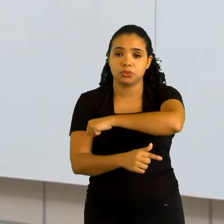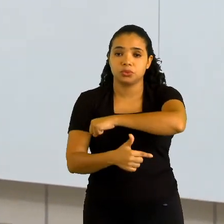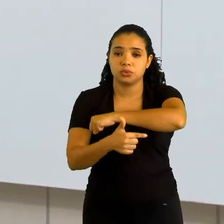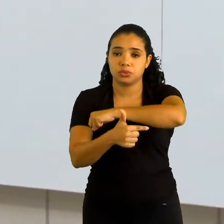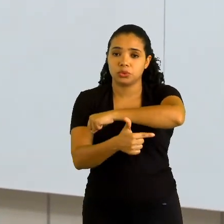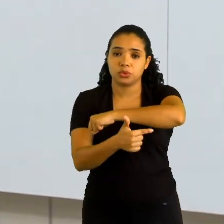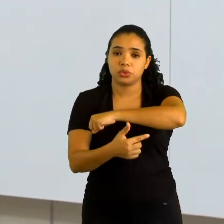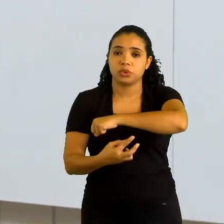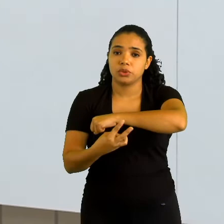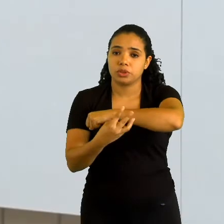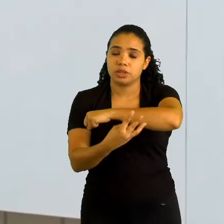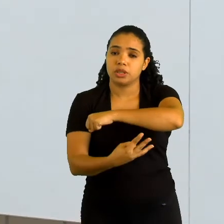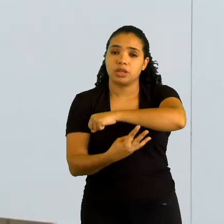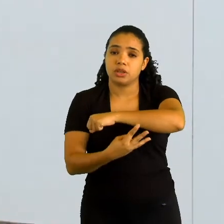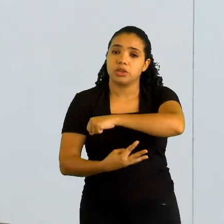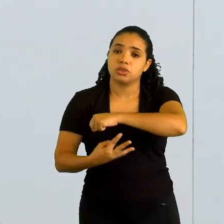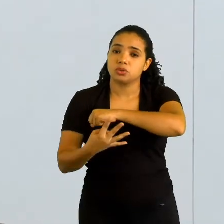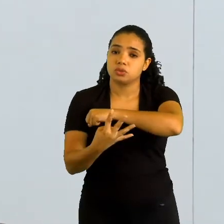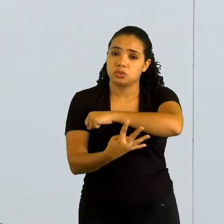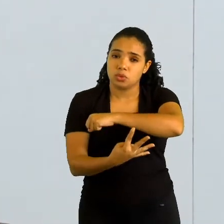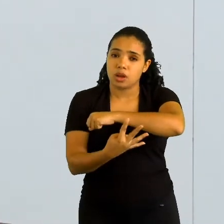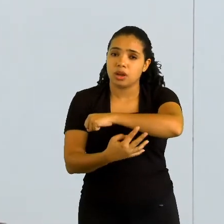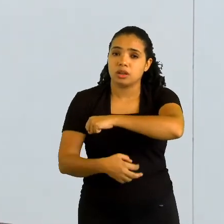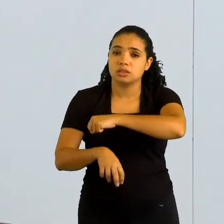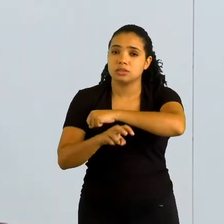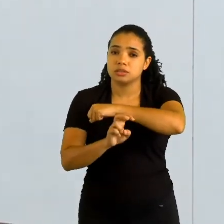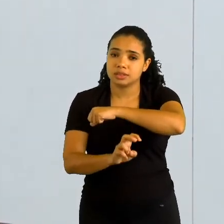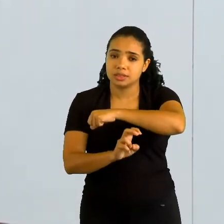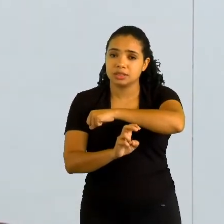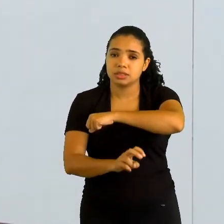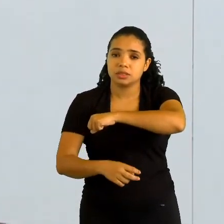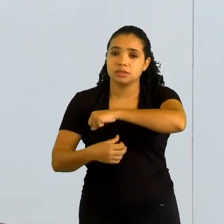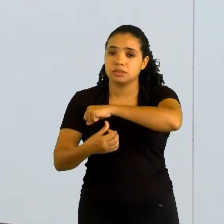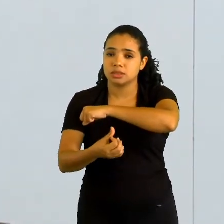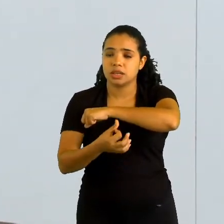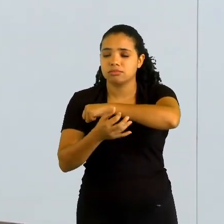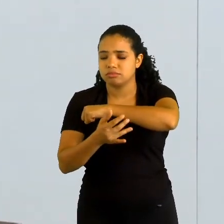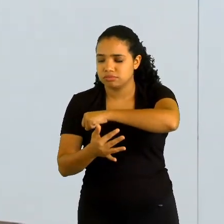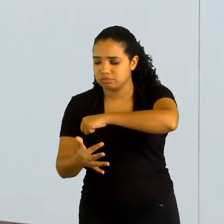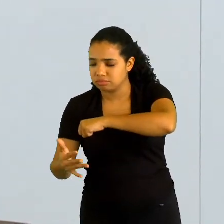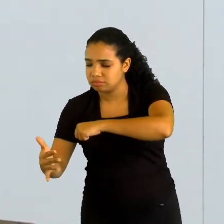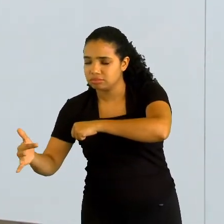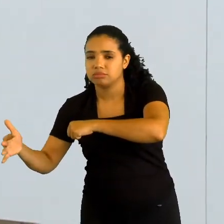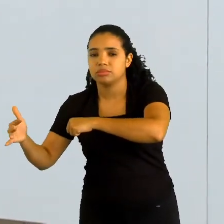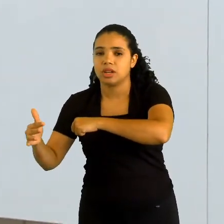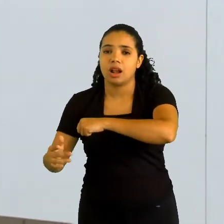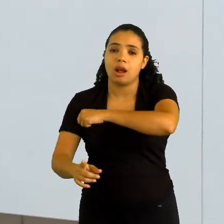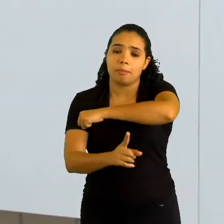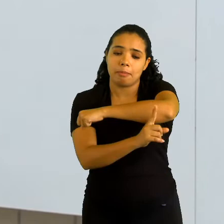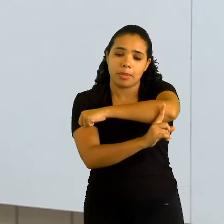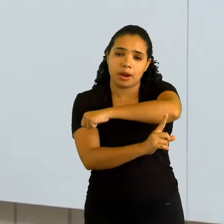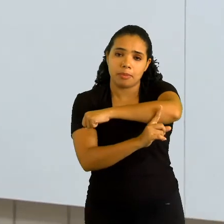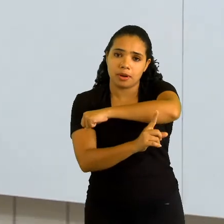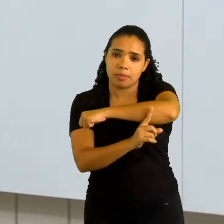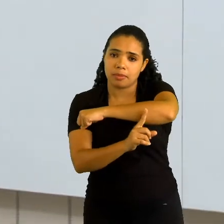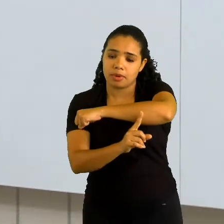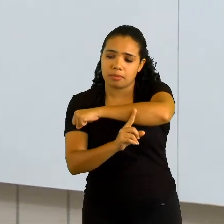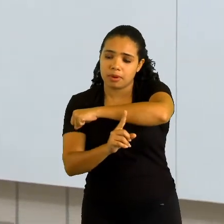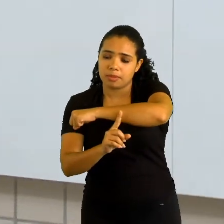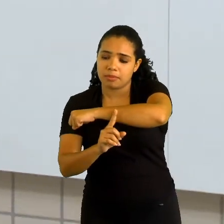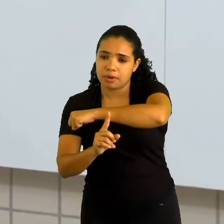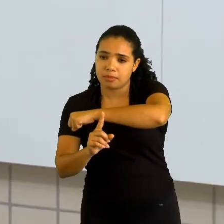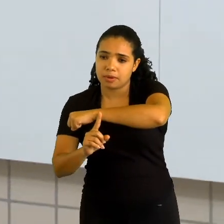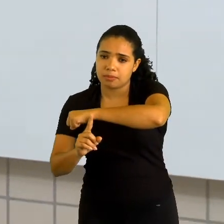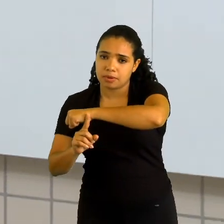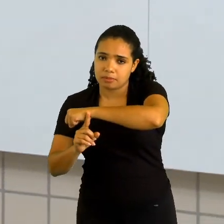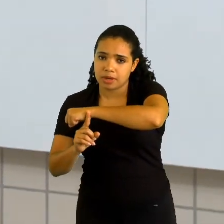2, 3, 4, 5 e assim sucessivamente. Cada marcação dessa aqui na minha reta numérica é um ponto,